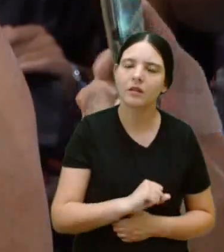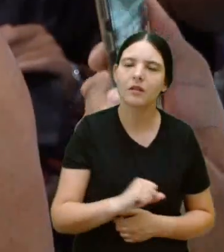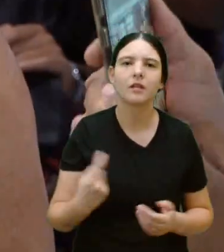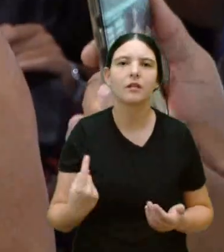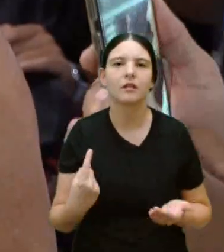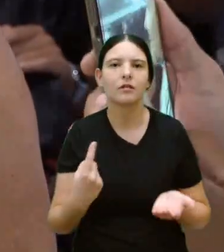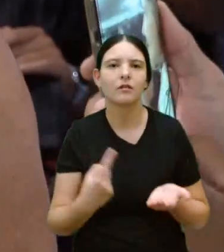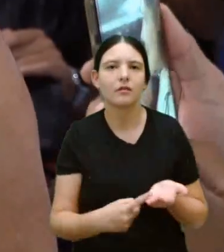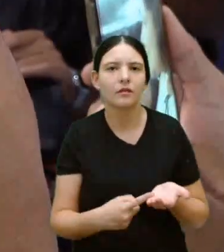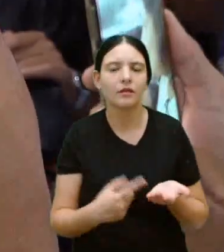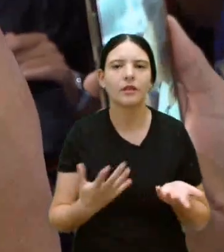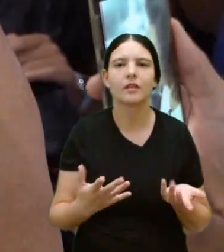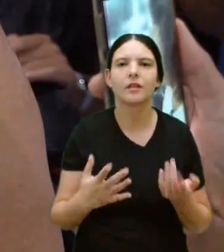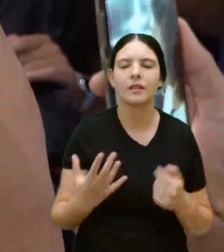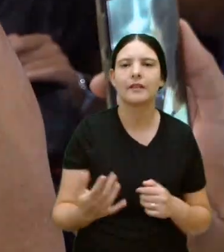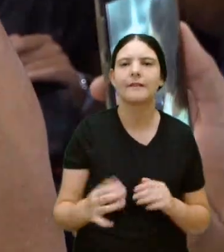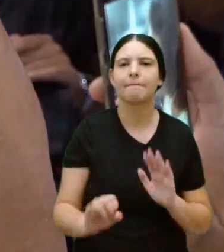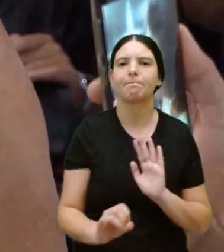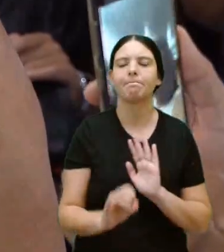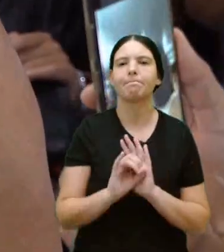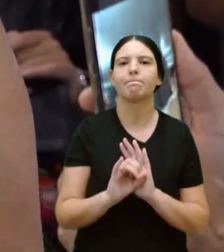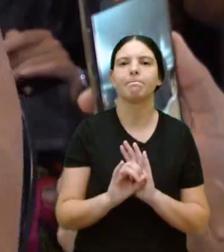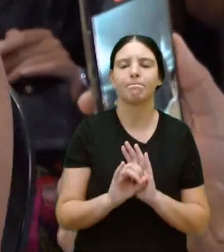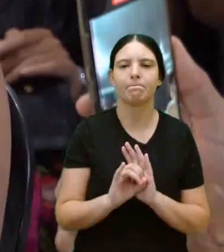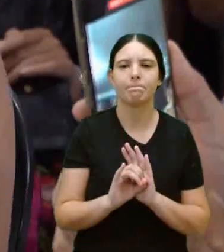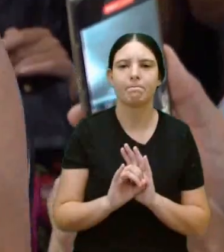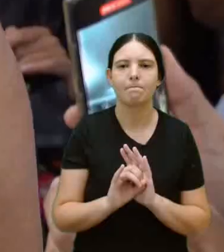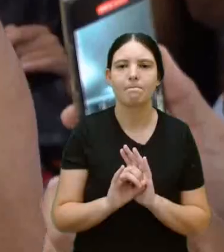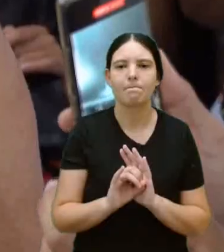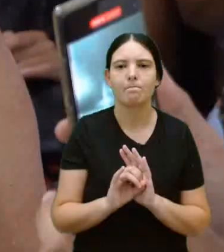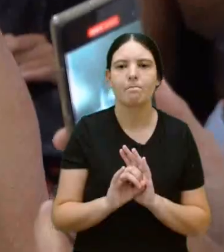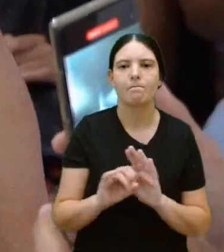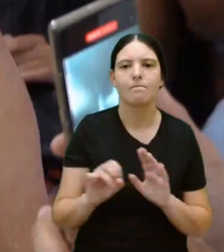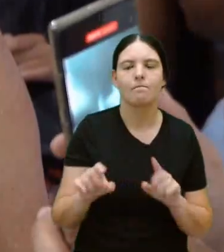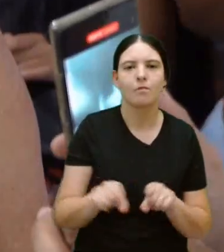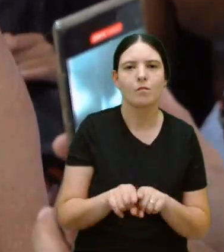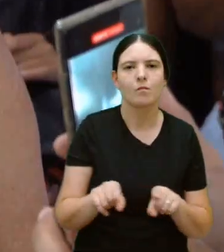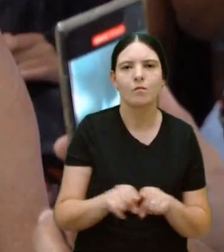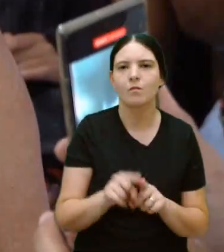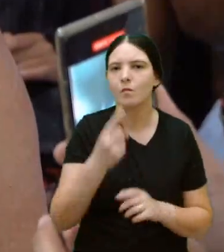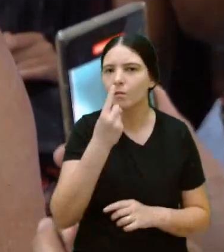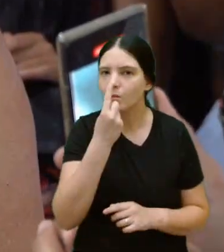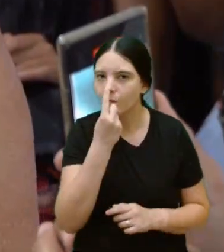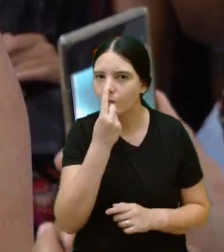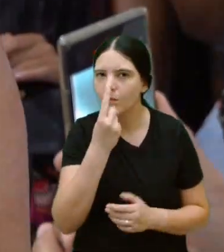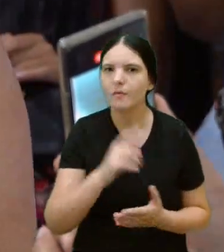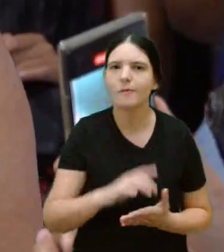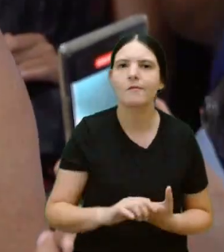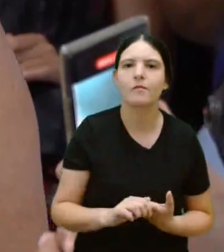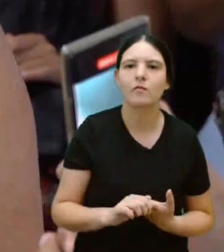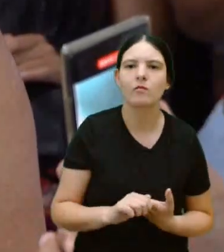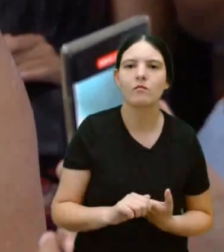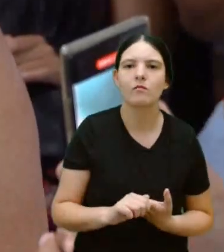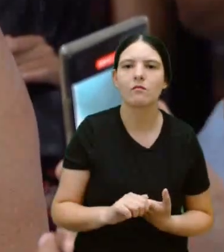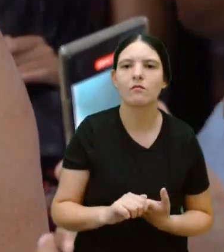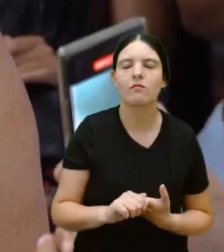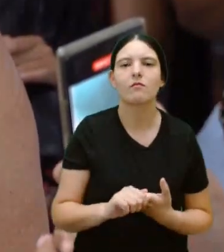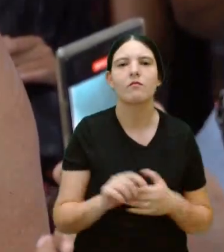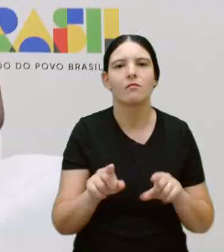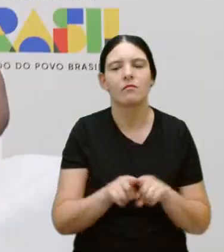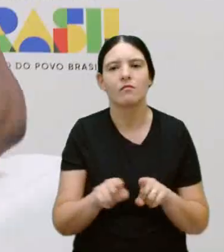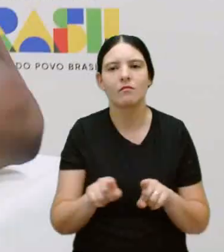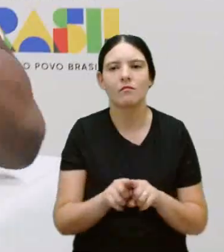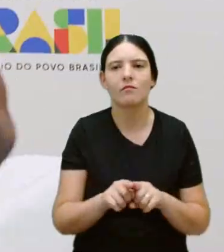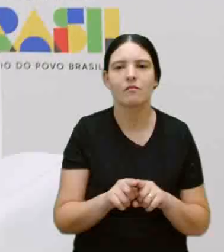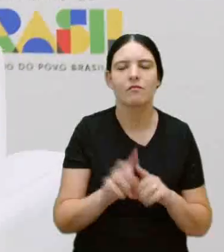a identificação e com a afinidade e com a